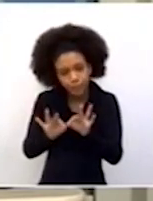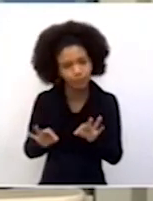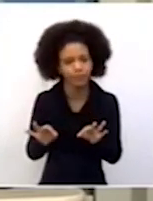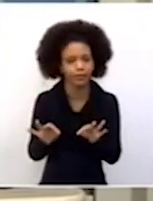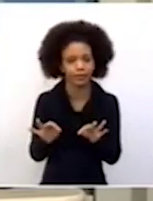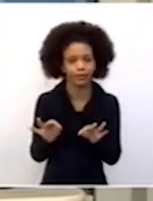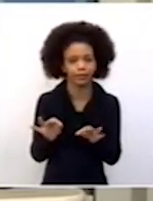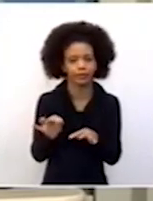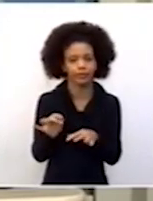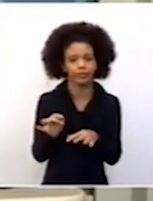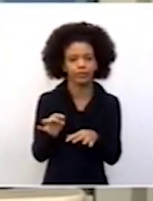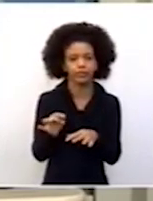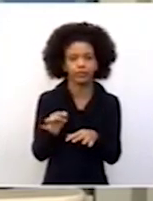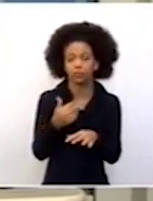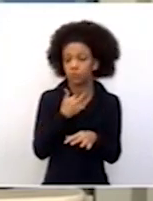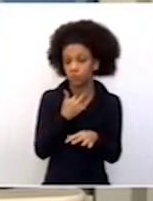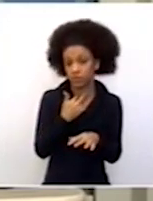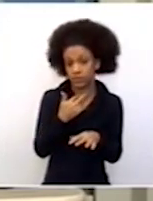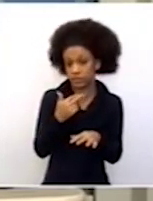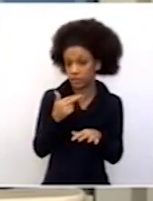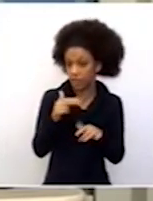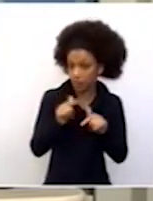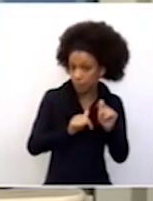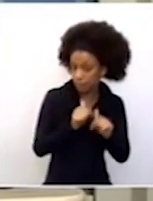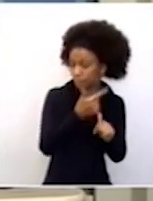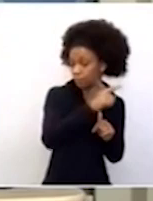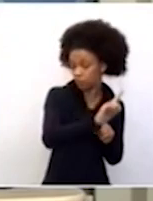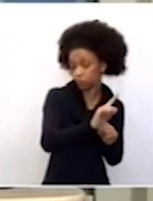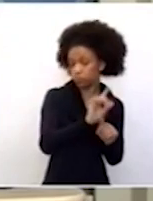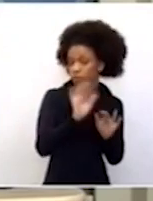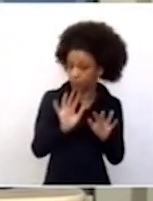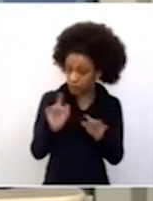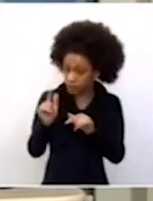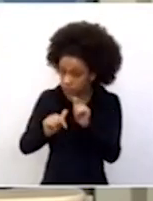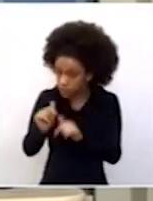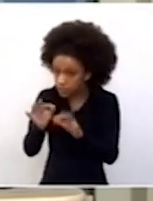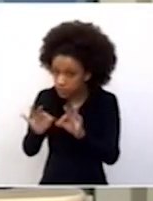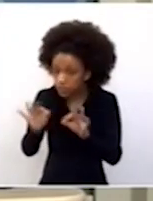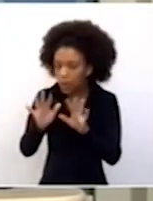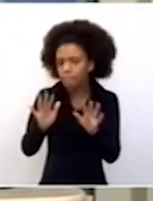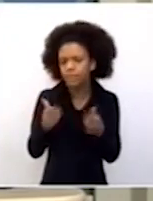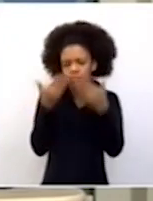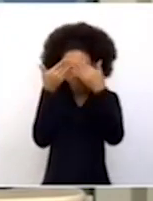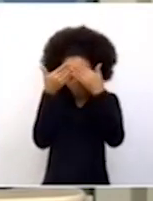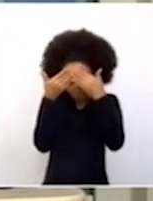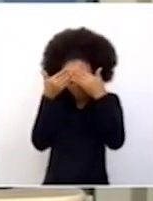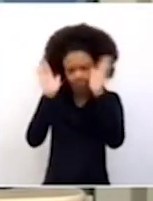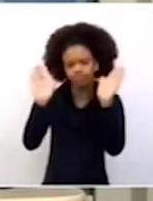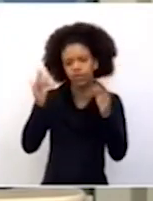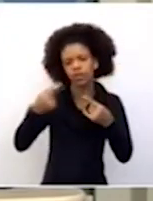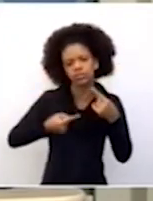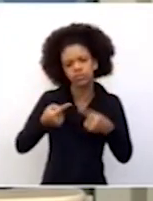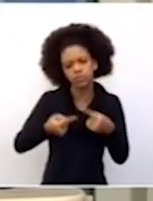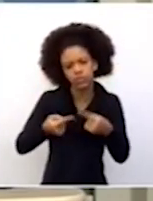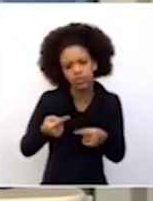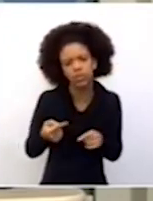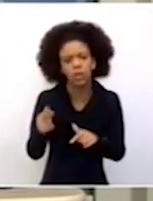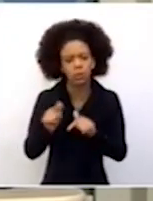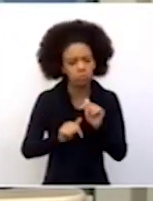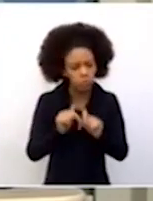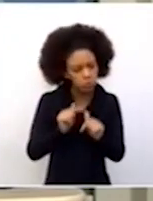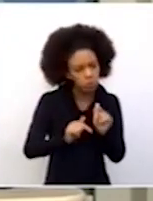sejam que sejam materiais recicláveis, tá? E para ampliar um pouco essa discussão, né, com esses tipos de